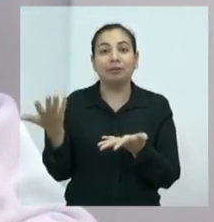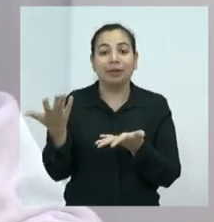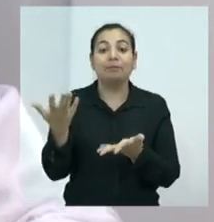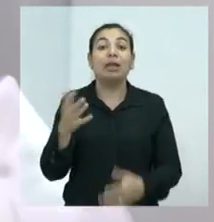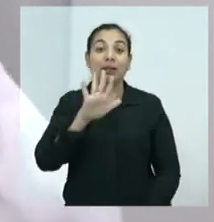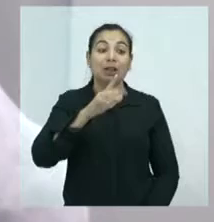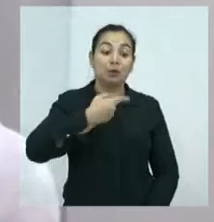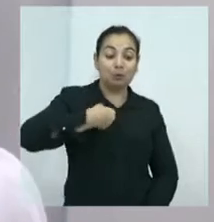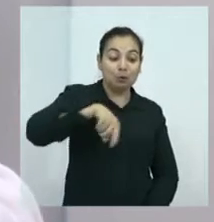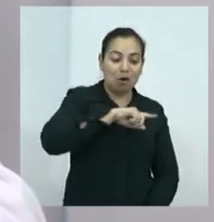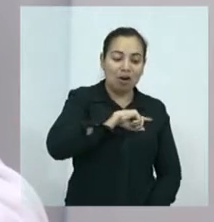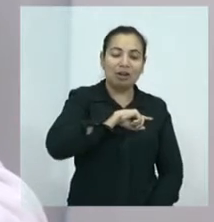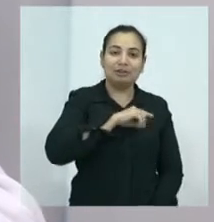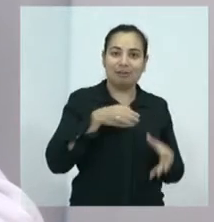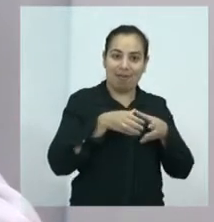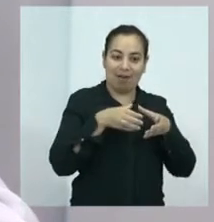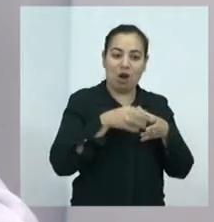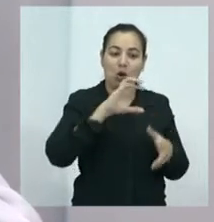acabou também enviando